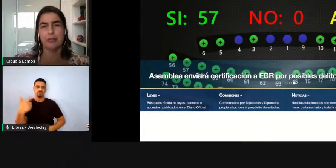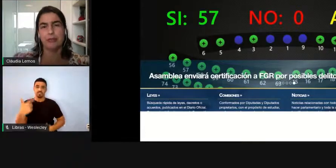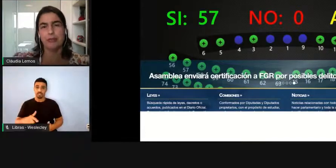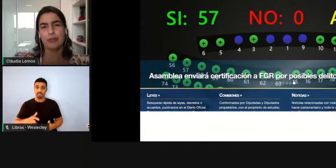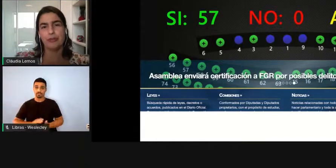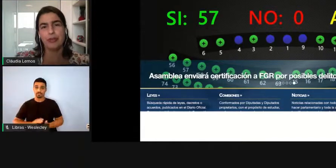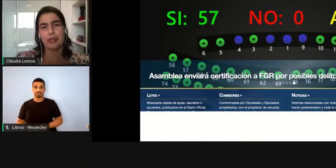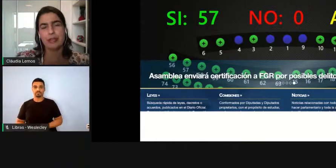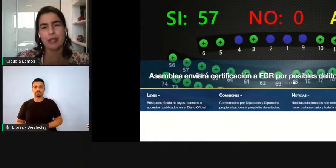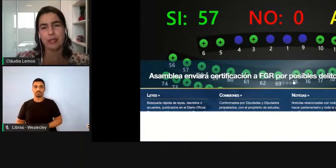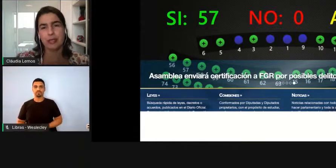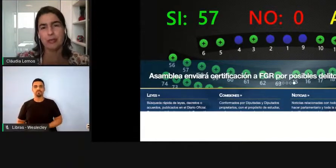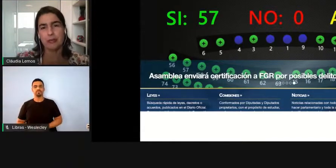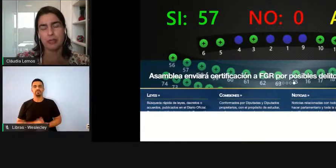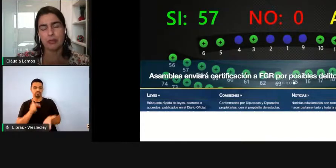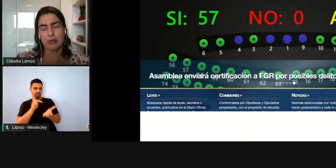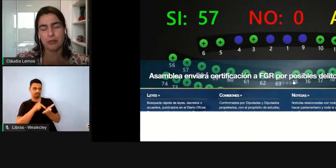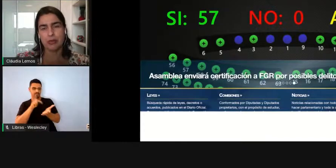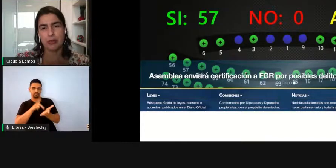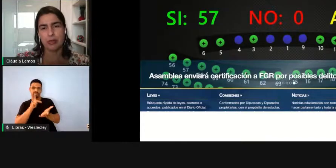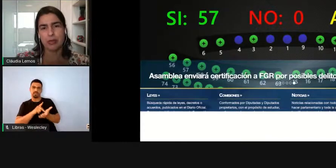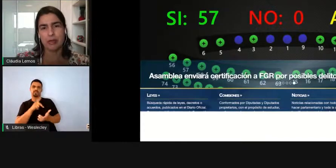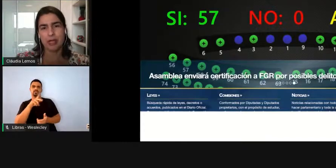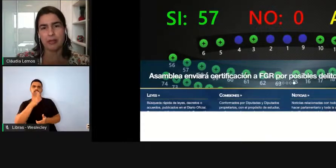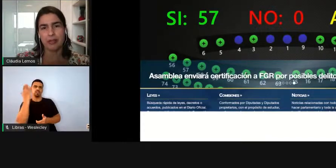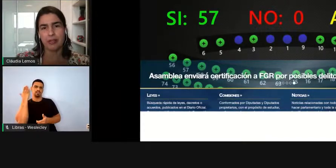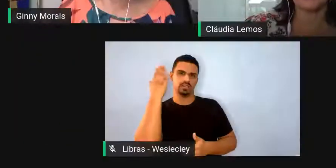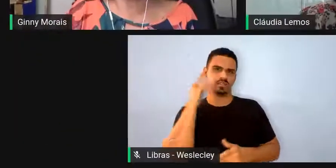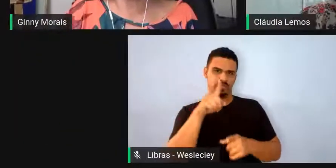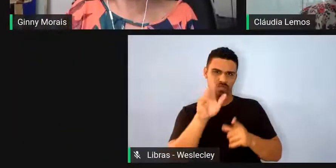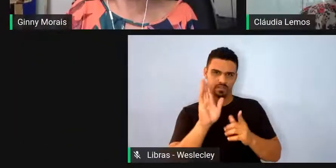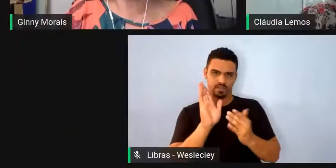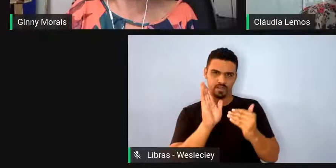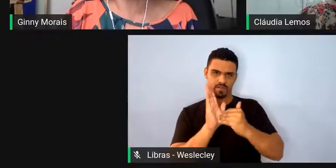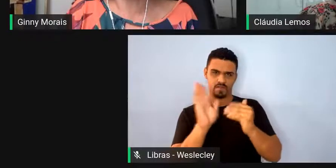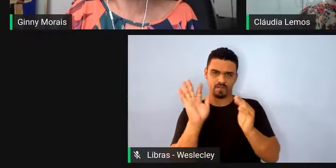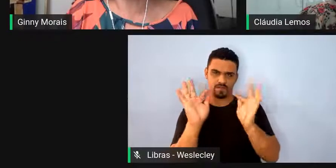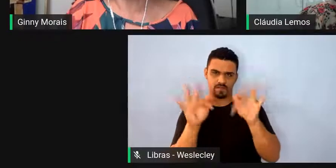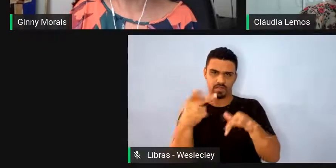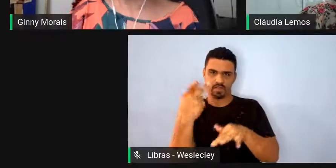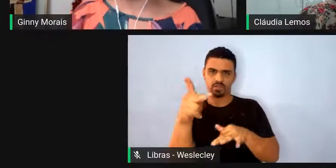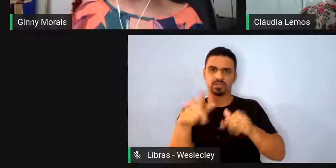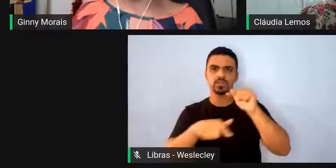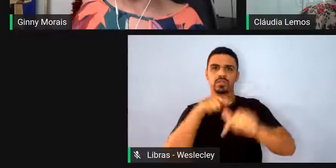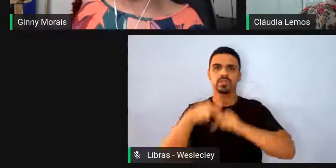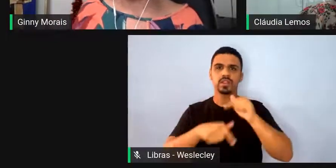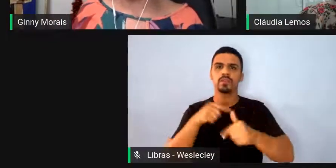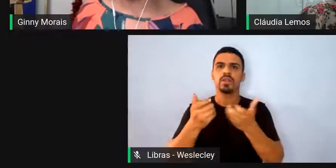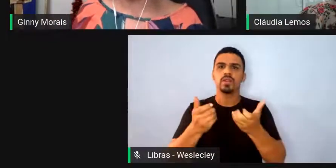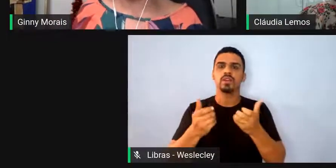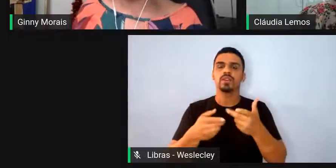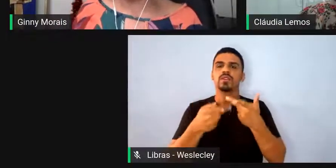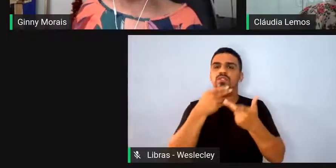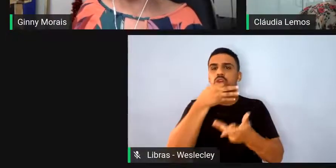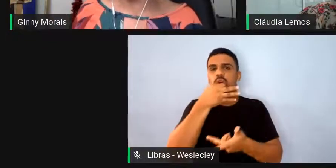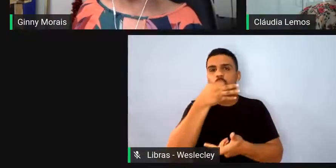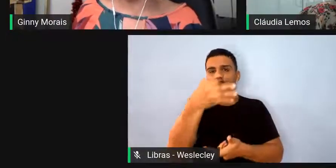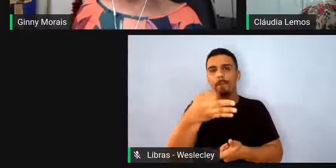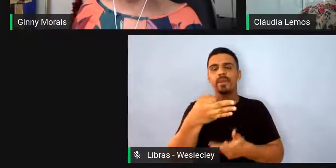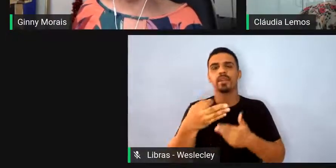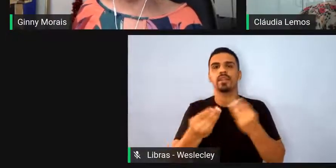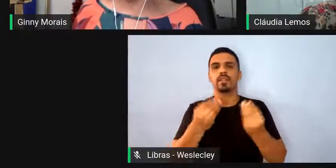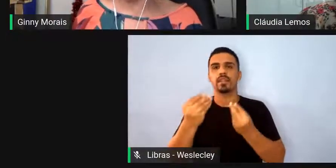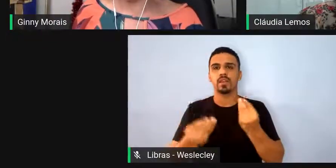Dini, isso já foi, de certa maneira, uma das conclusões do seu trabalho, né? Eu queria que você falasse um pouco sobre elas, para a gente ver se tem